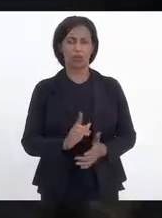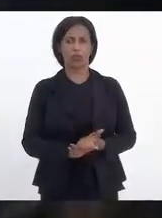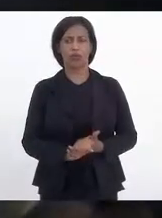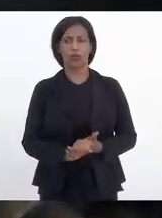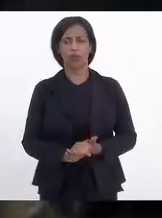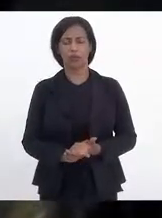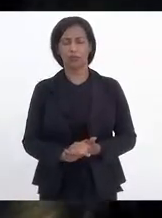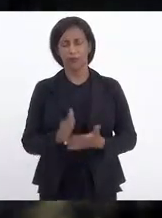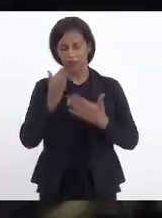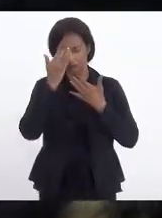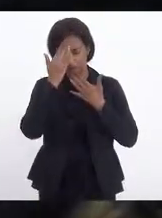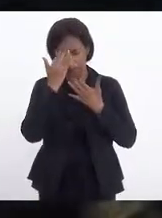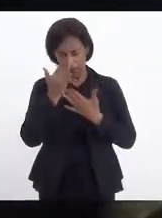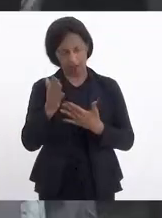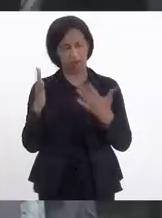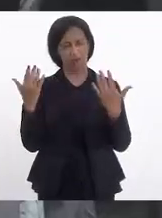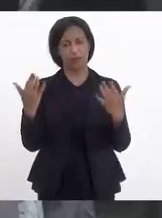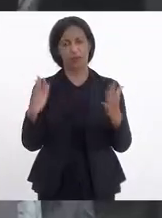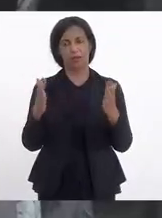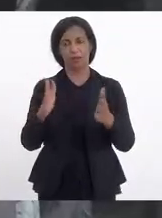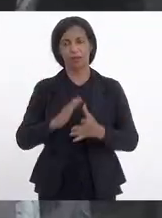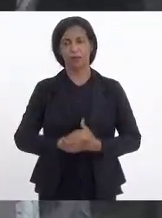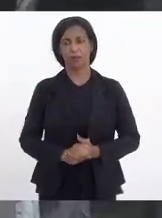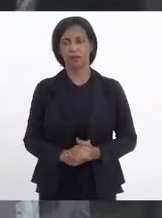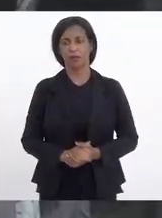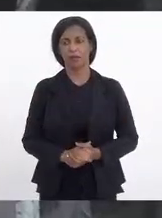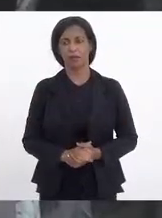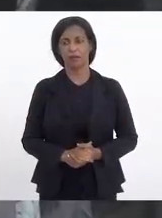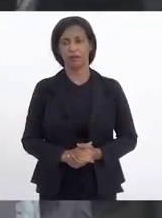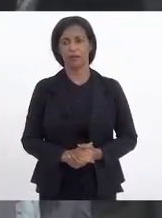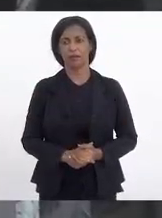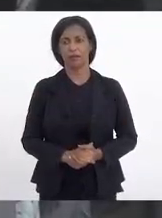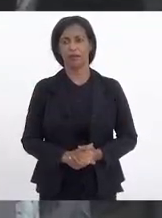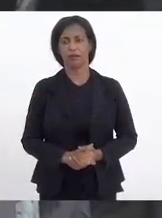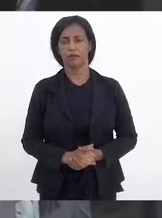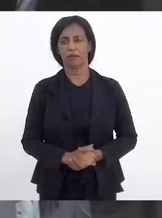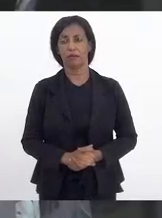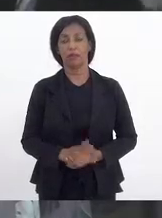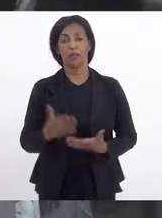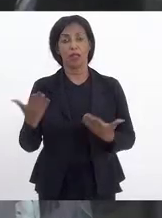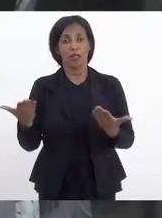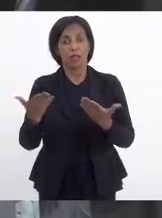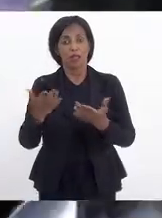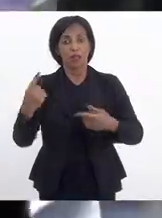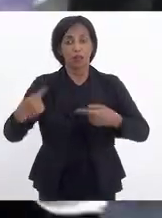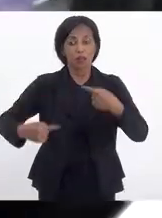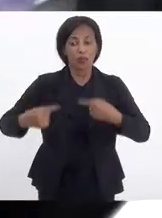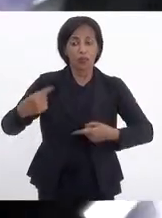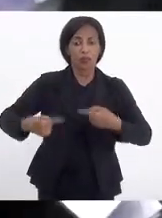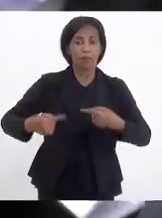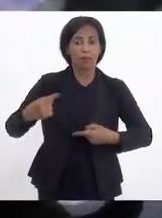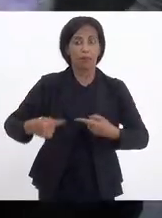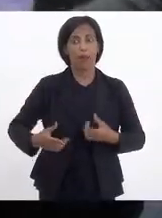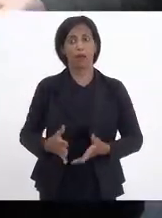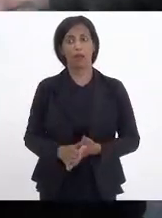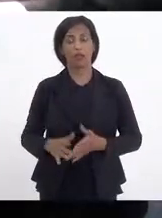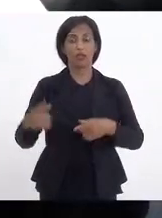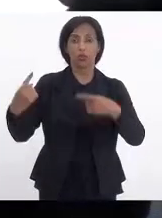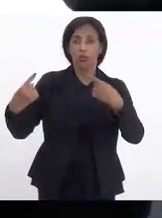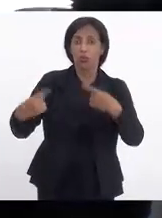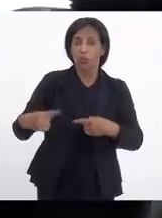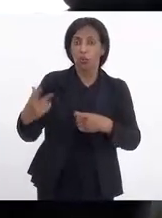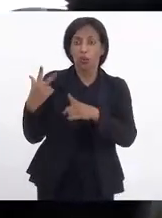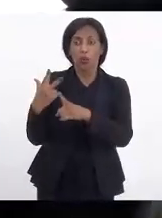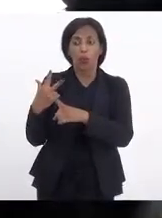obrigada a Oi e aí nós vamos para o debate no debate o